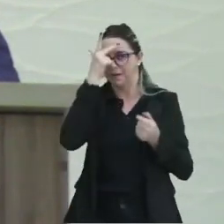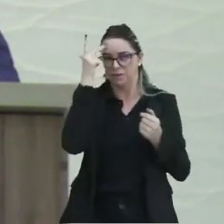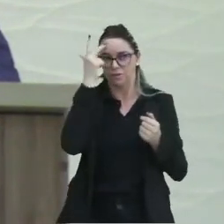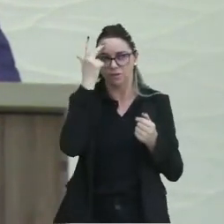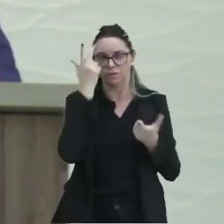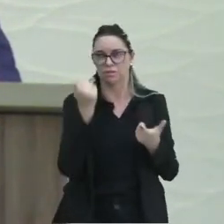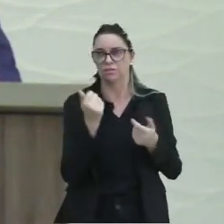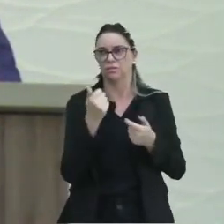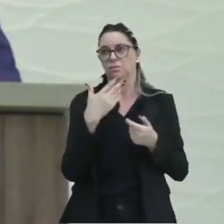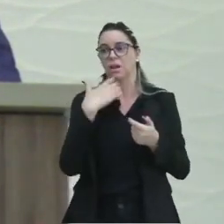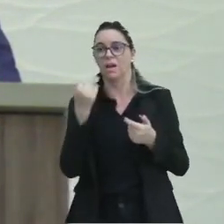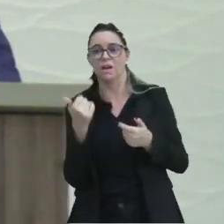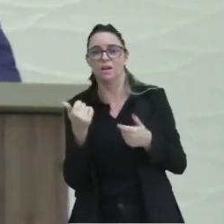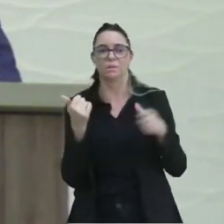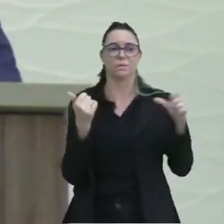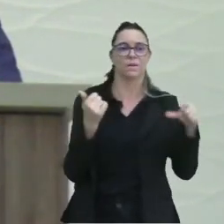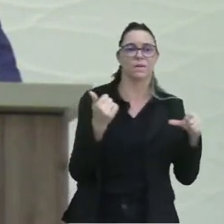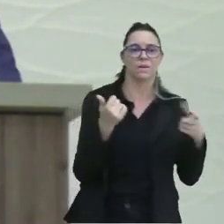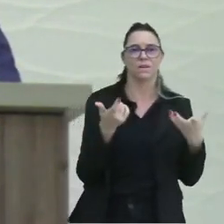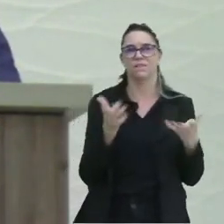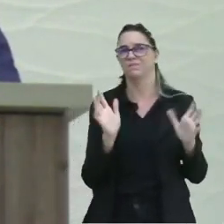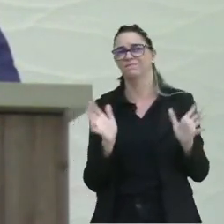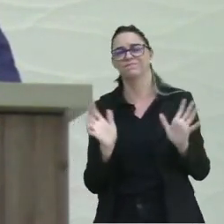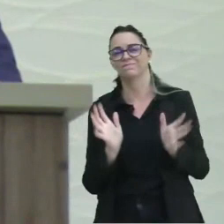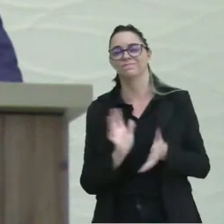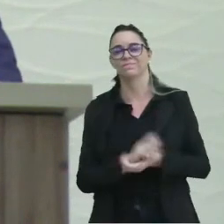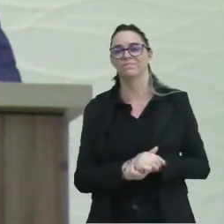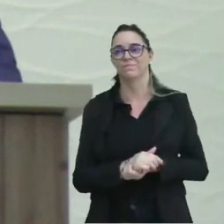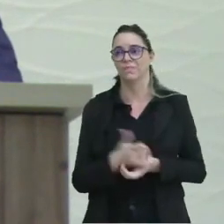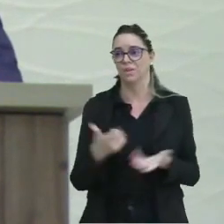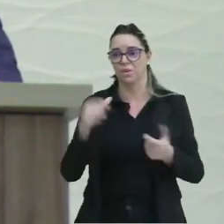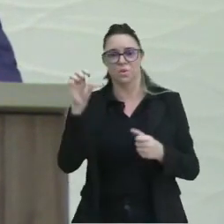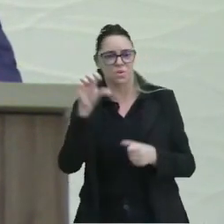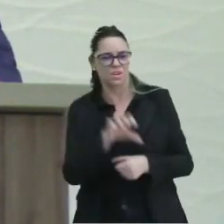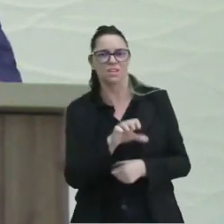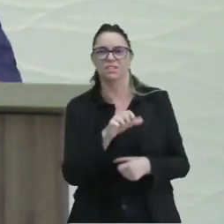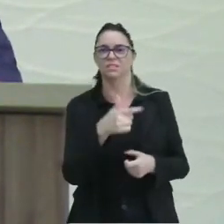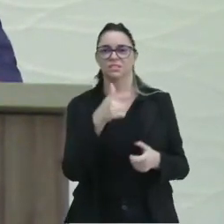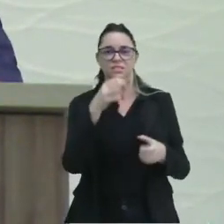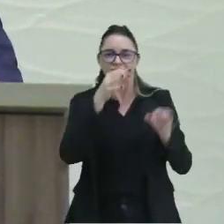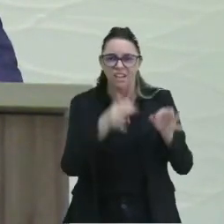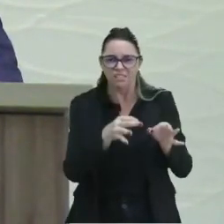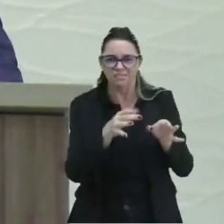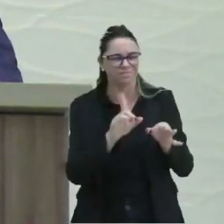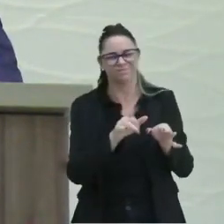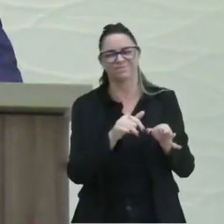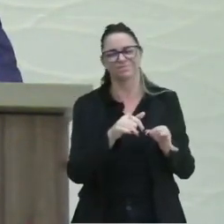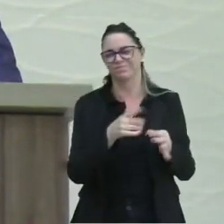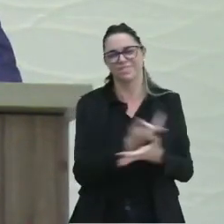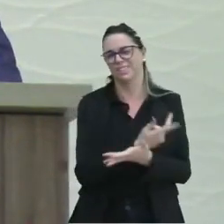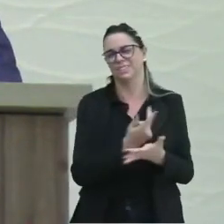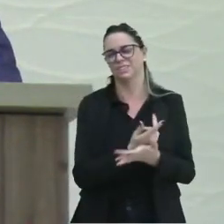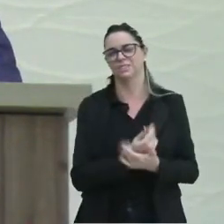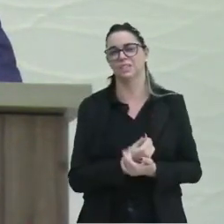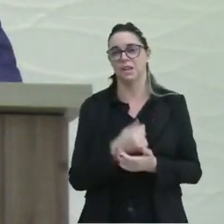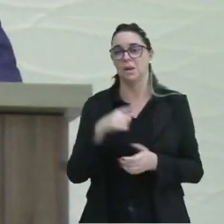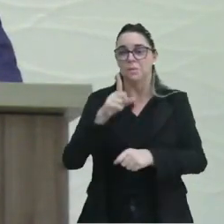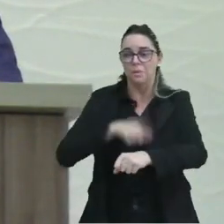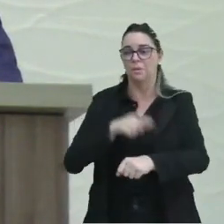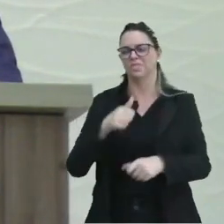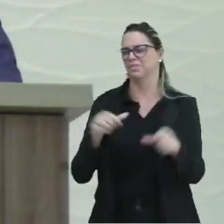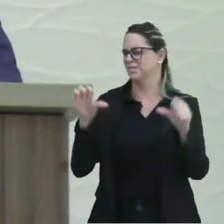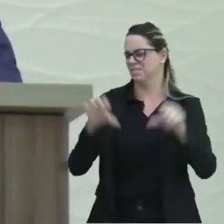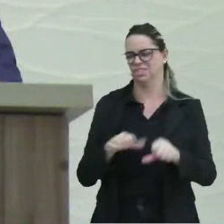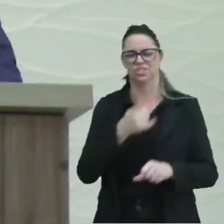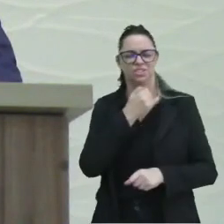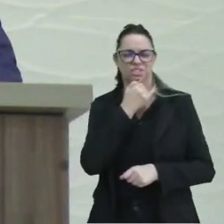pior, melhor. Aqueles que torcem para que as coisas de fato não dê certo. Né? Tenho certeza que foi um momento constrangedor para todo mundo.